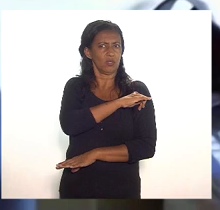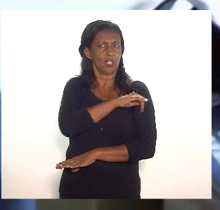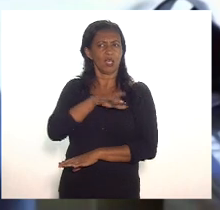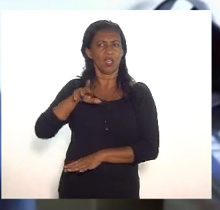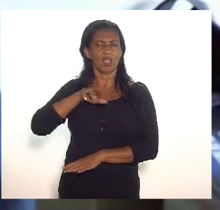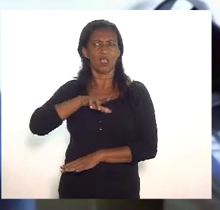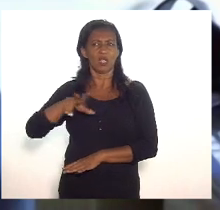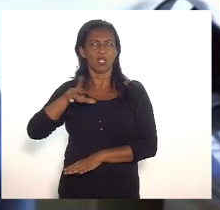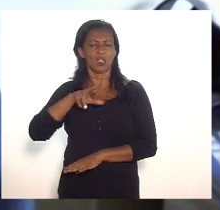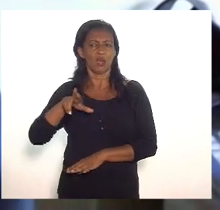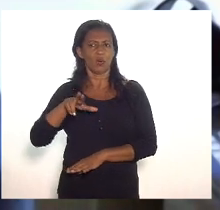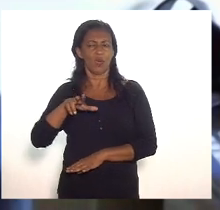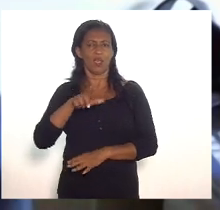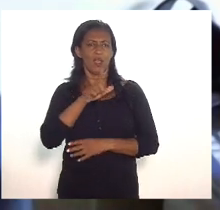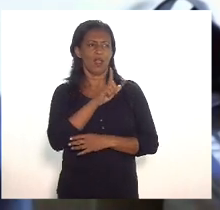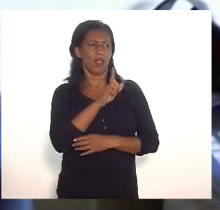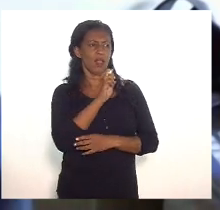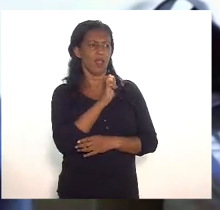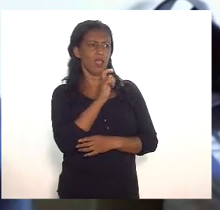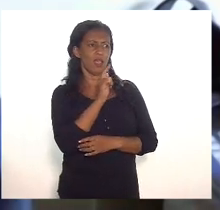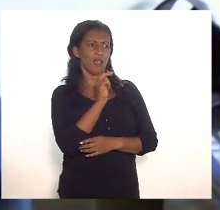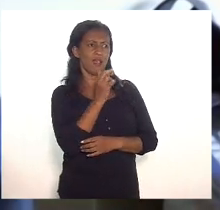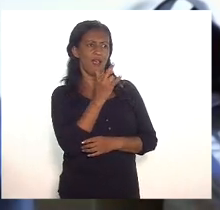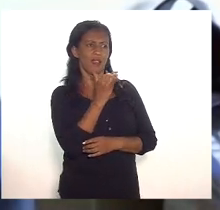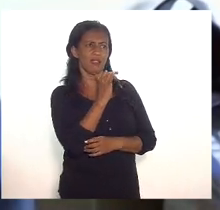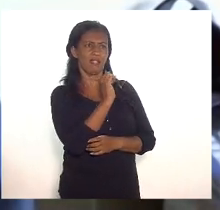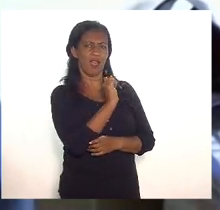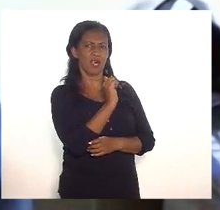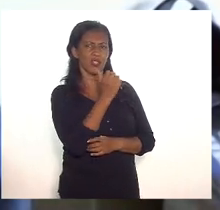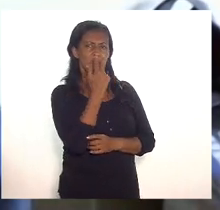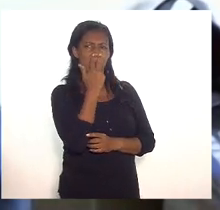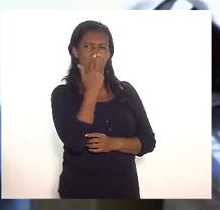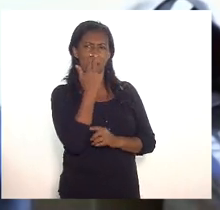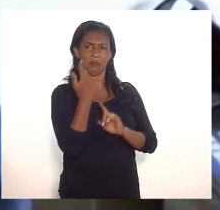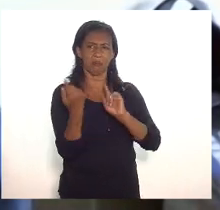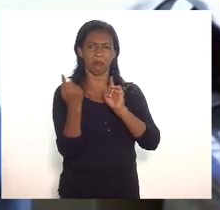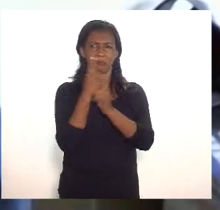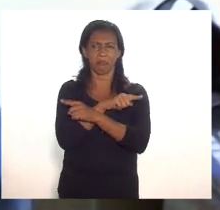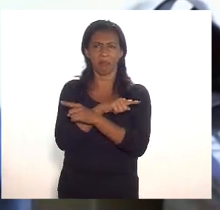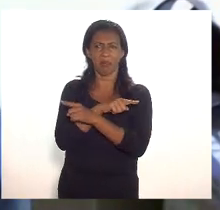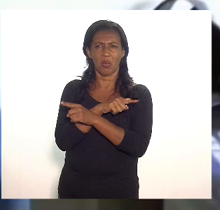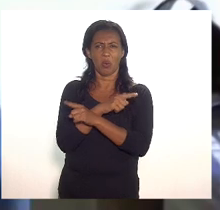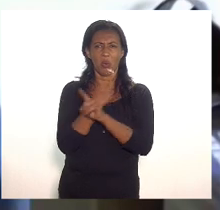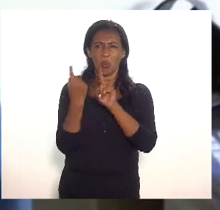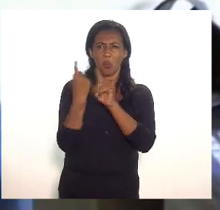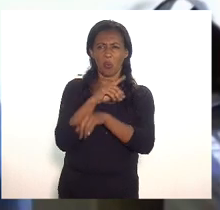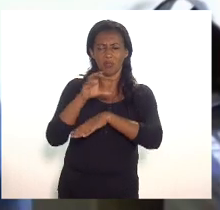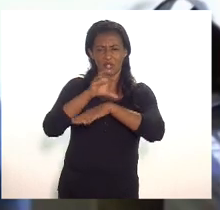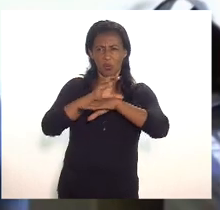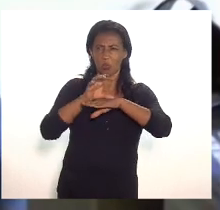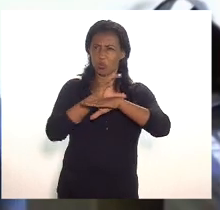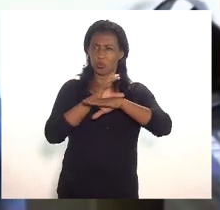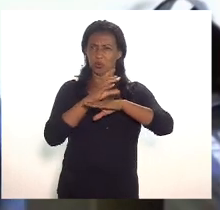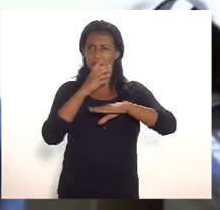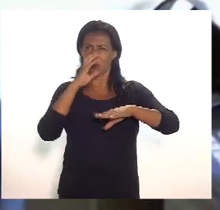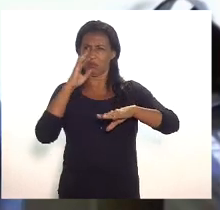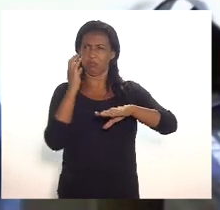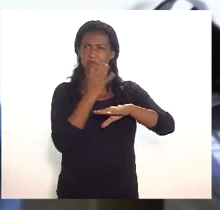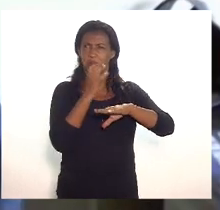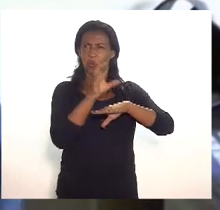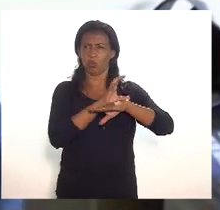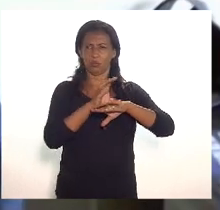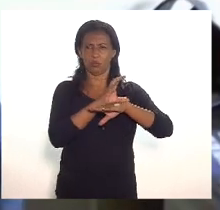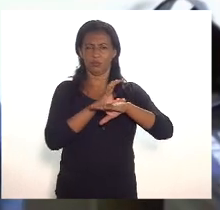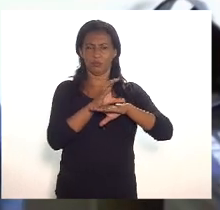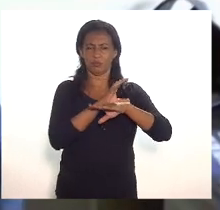legalidade, simplesmente, mas de afronta direta à Constituição. Decreto do